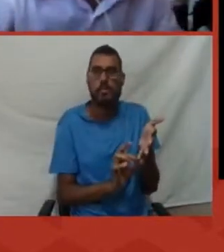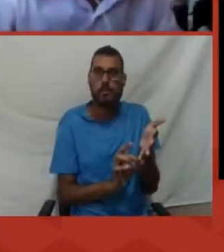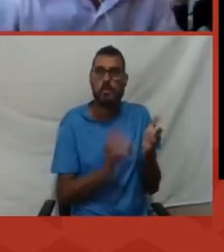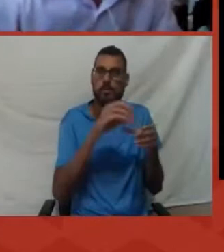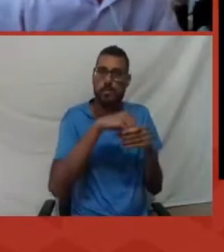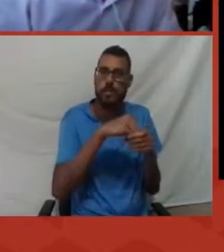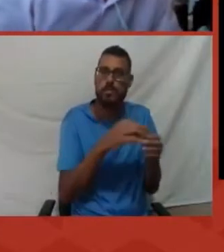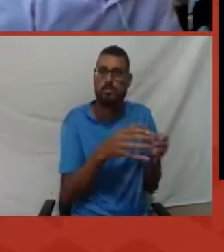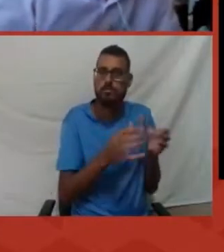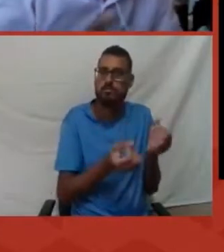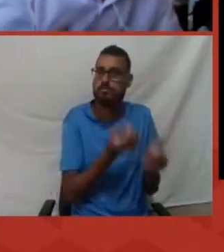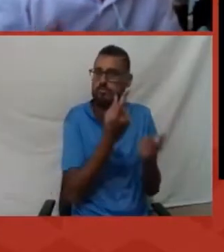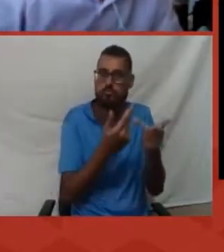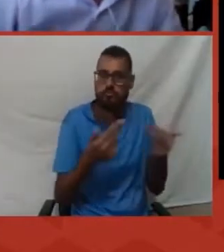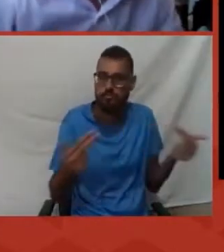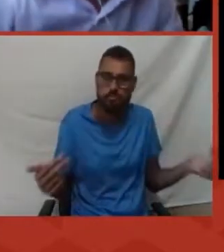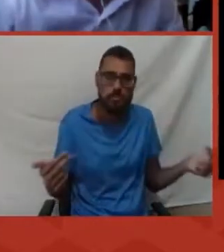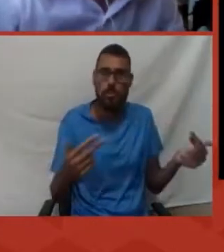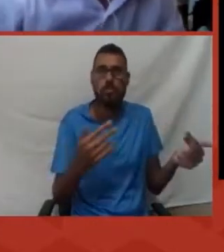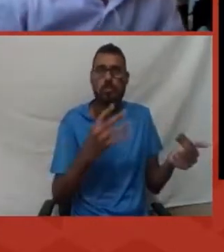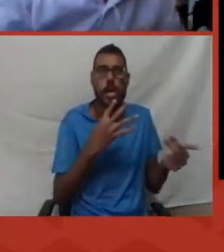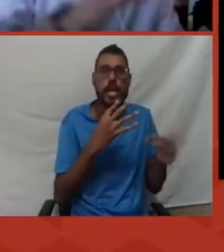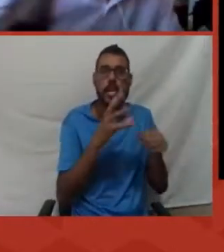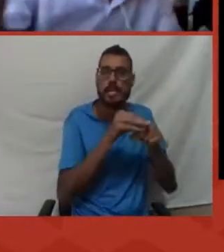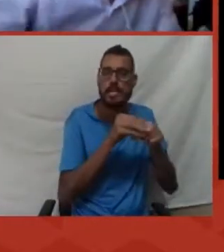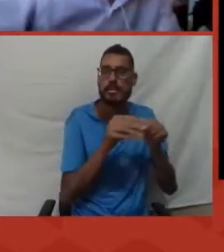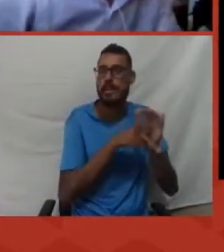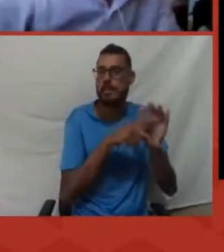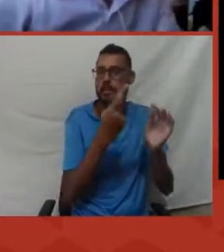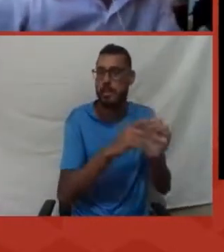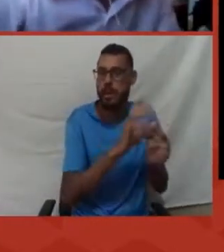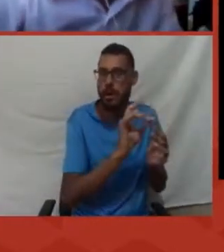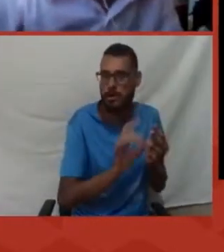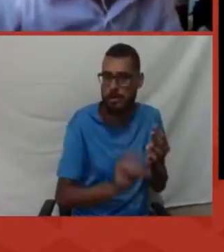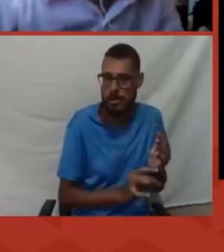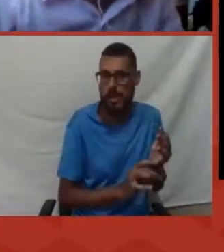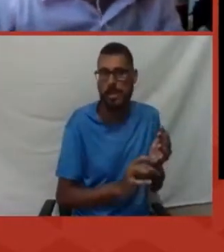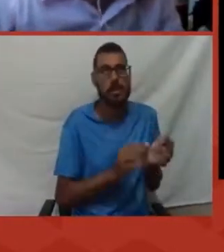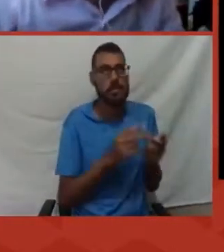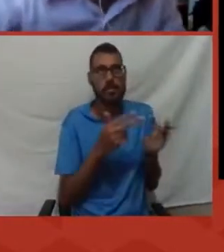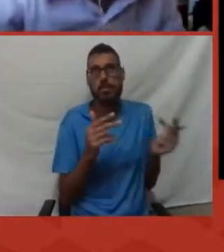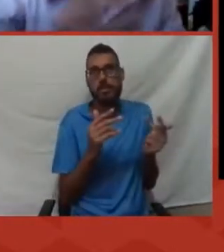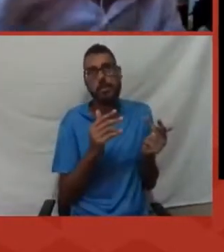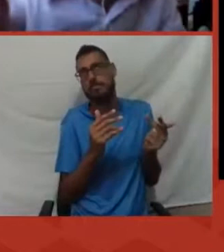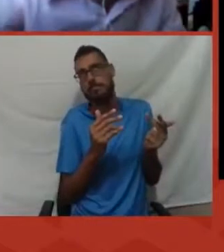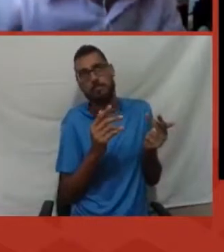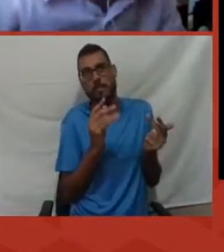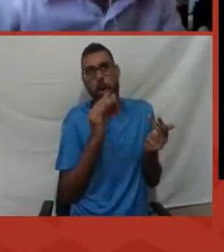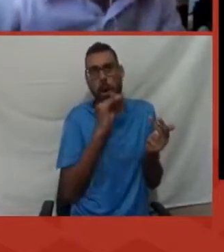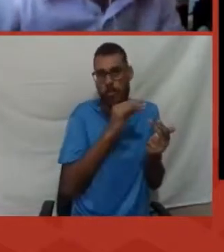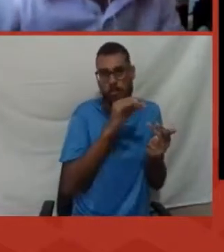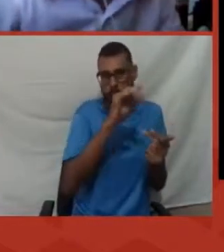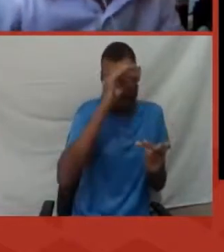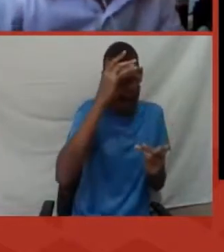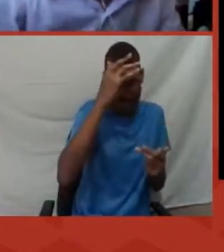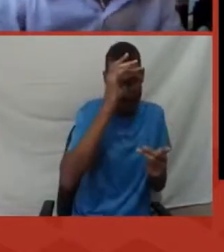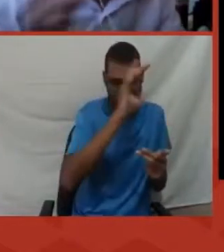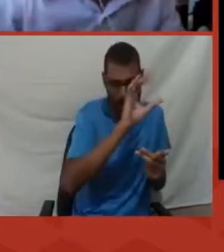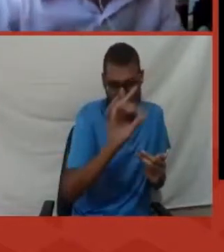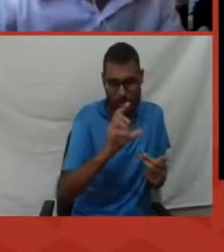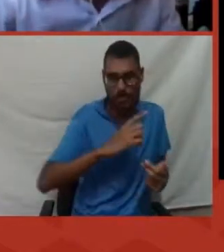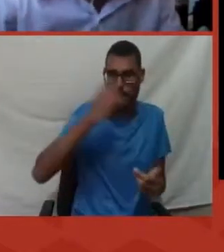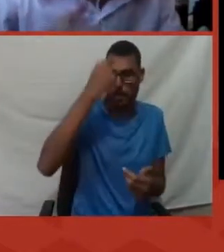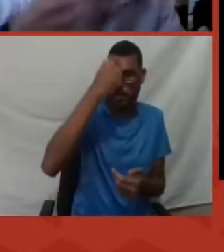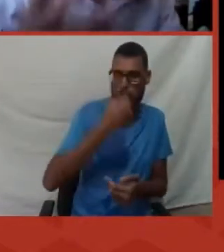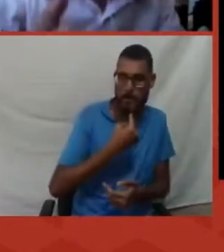exemplo, dos conhecimentos prévios de cada um dos integrantes, que obviamente tem perfis diferentes. Nós temos aqui pessoas de